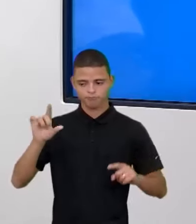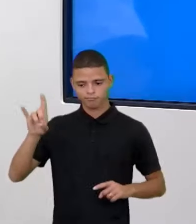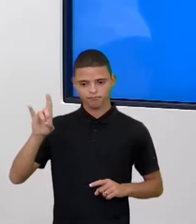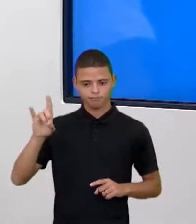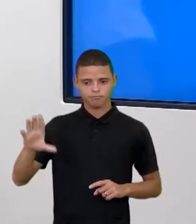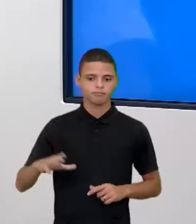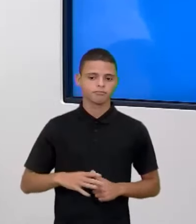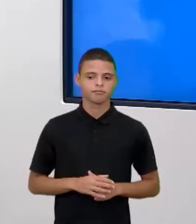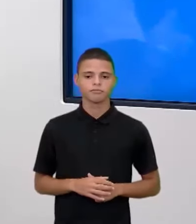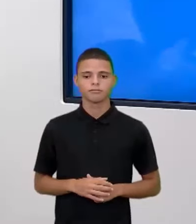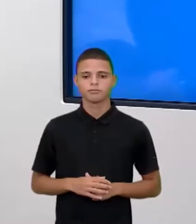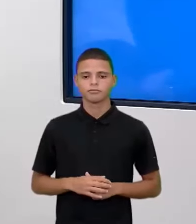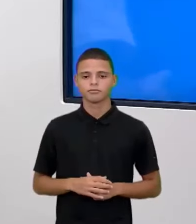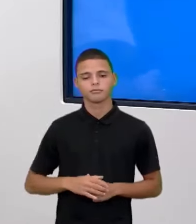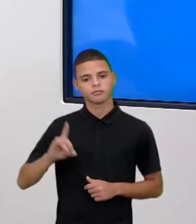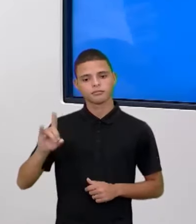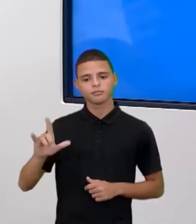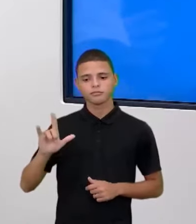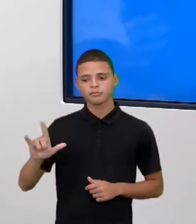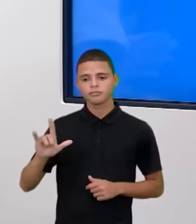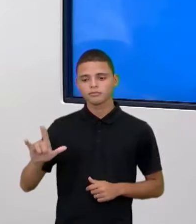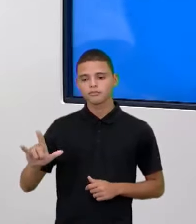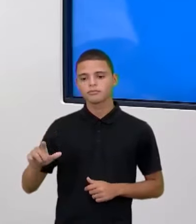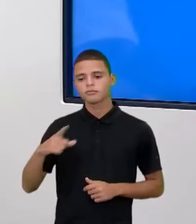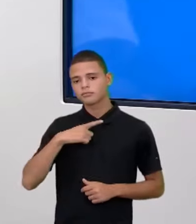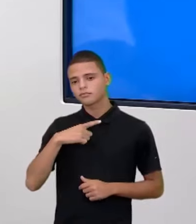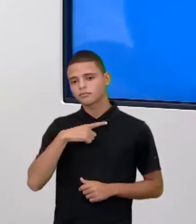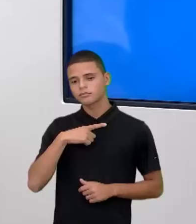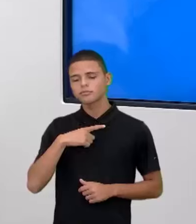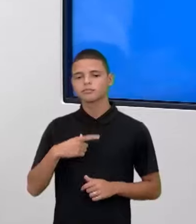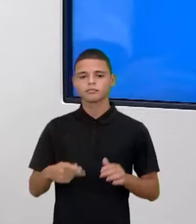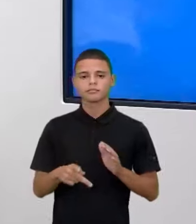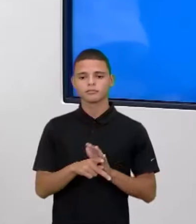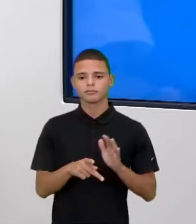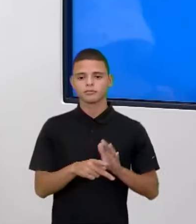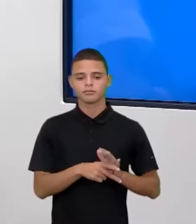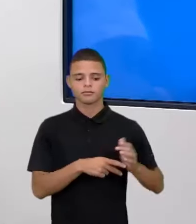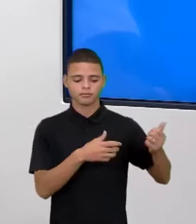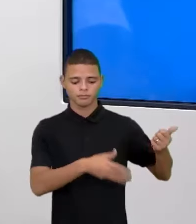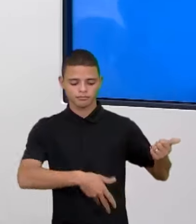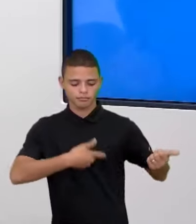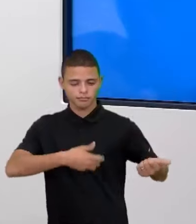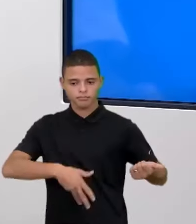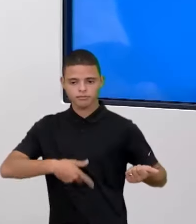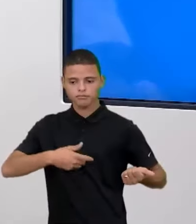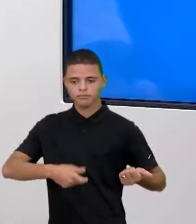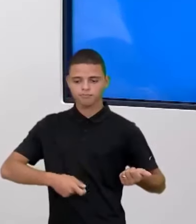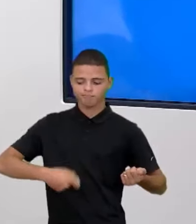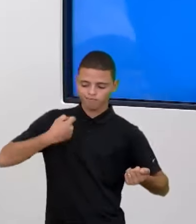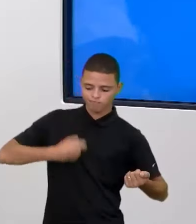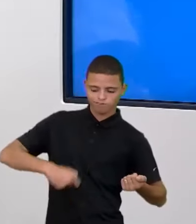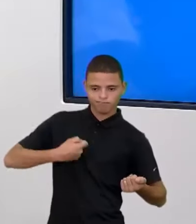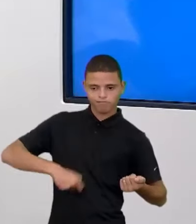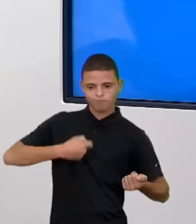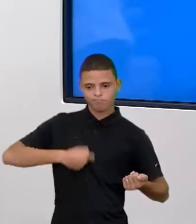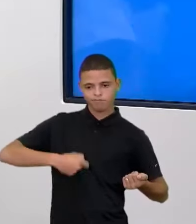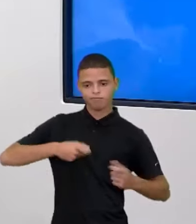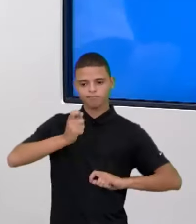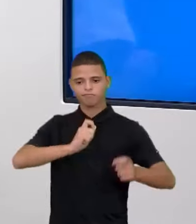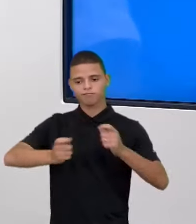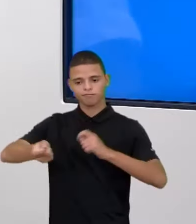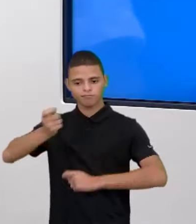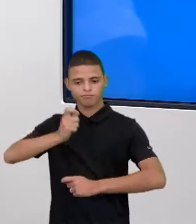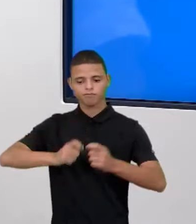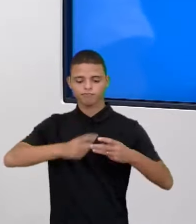Então, agora nós temos o esquema contrabaixo, guitarra e a bateria. São